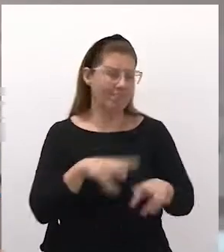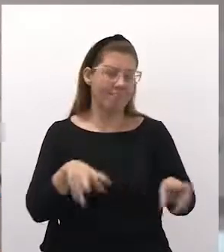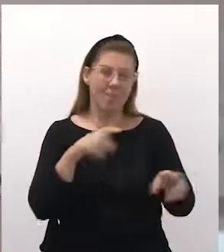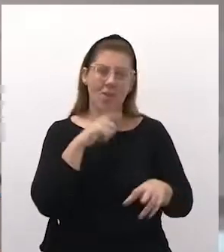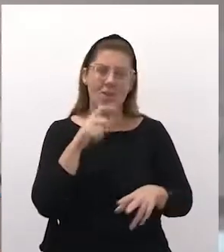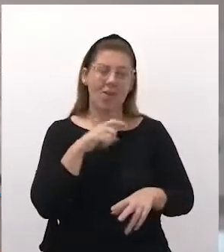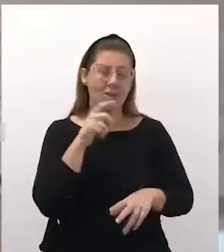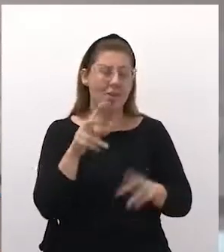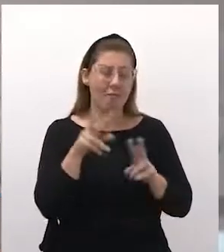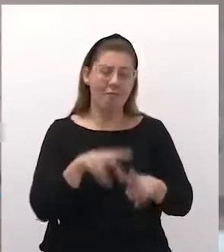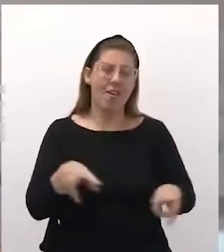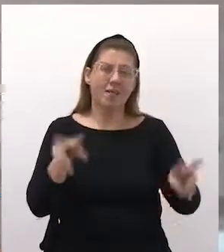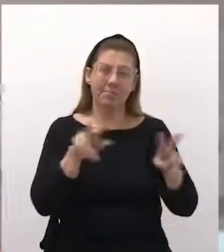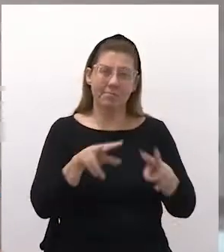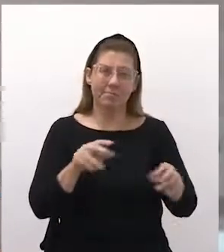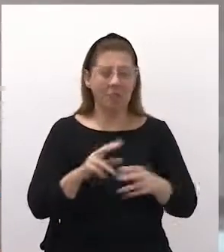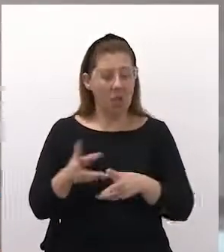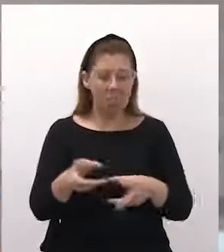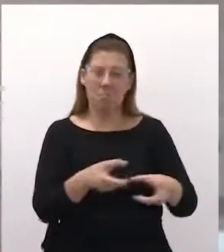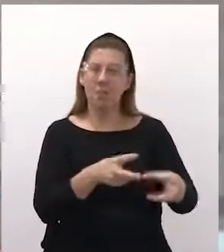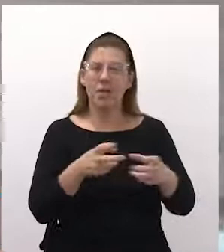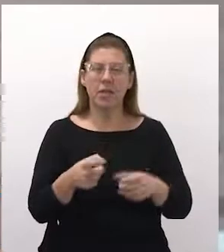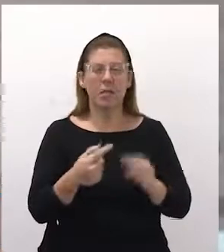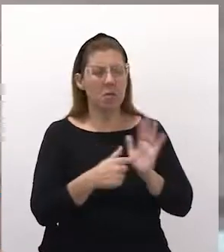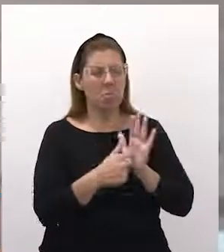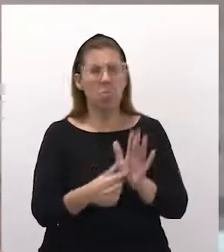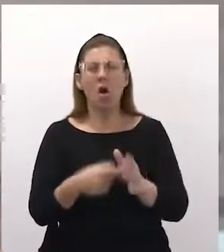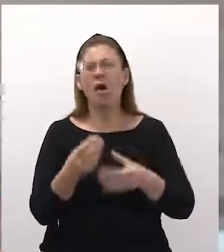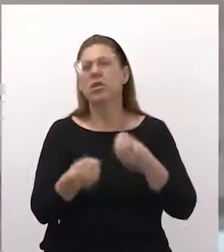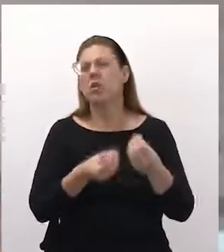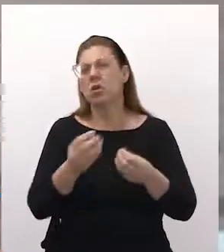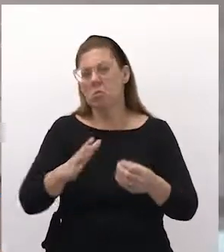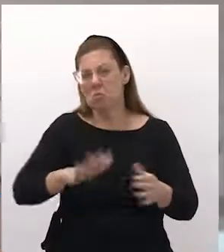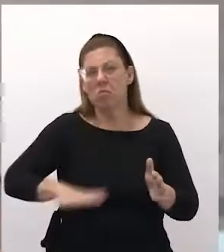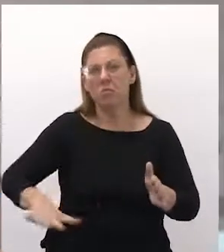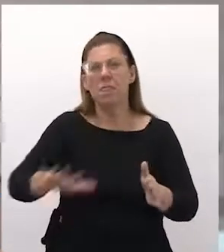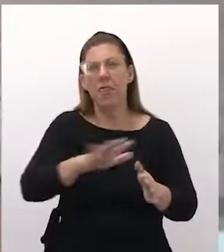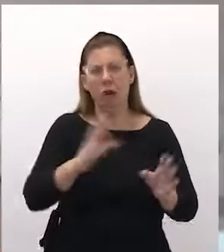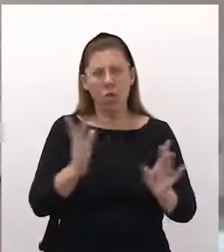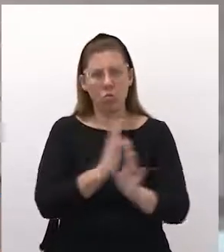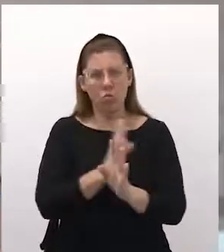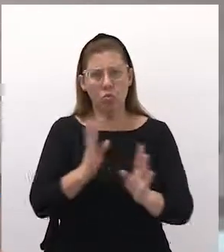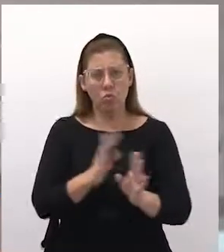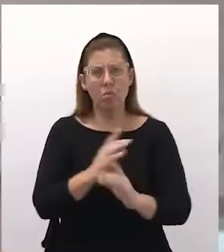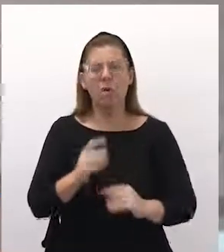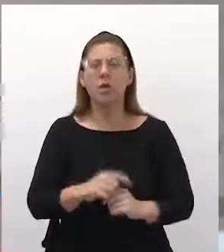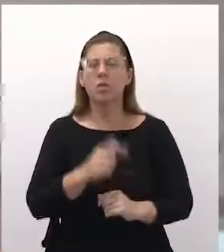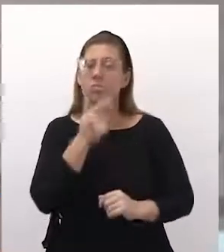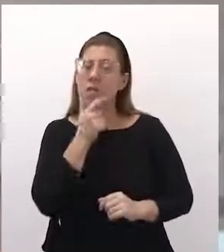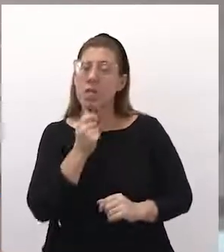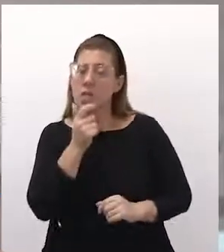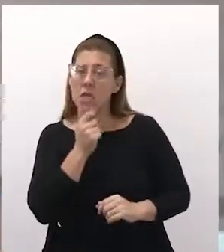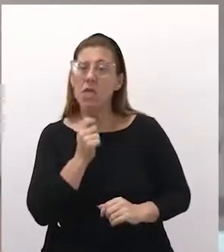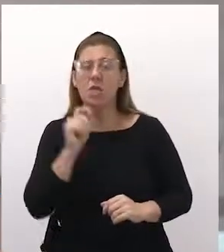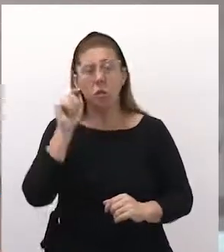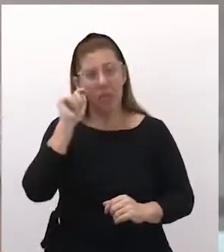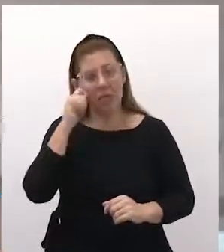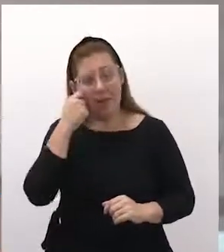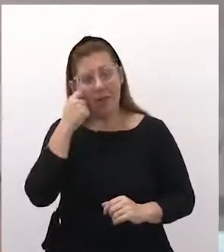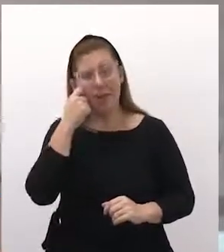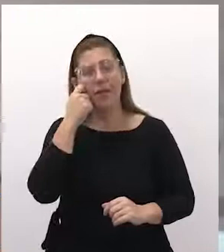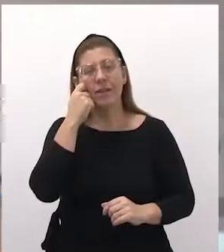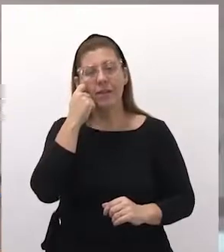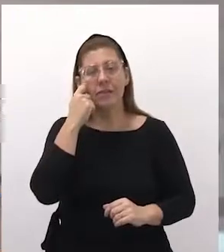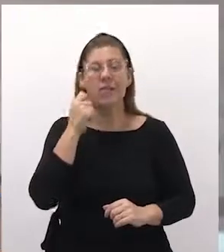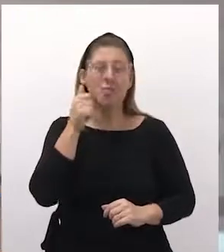e justamente mostra como nesse cenário urbano esses meninos negros